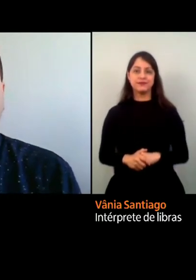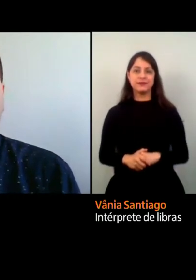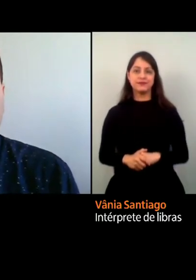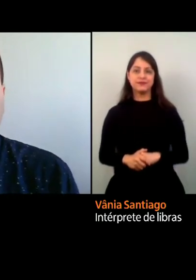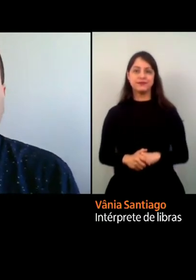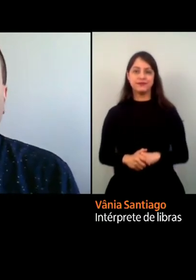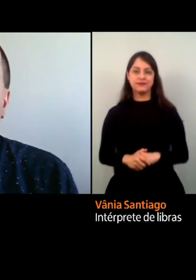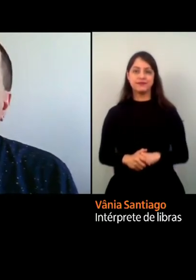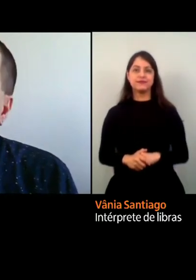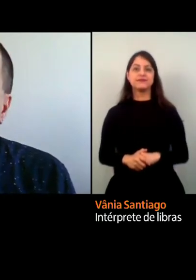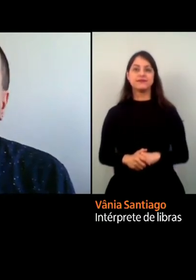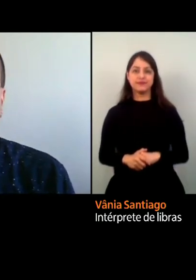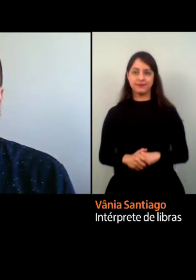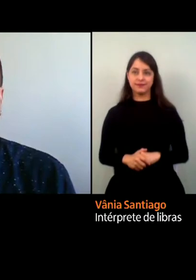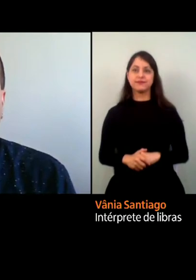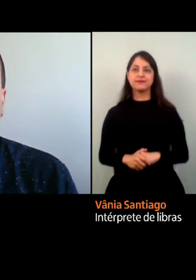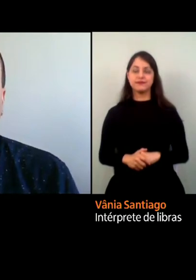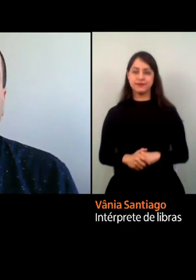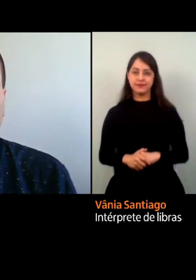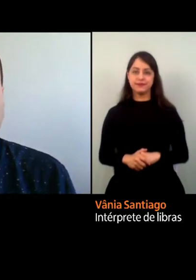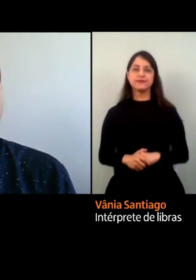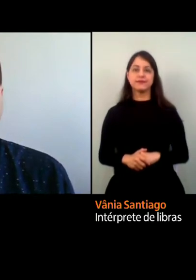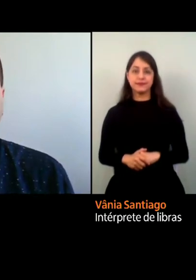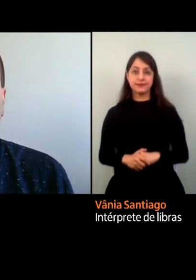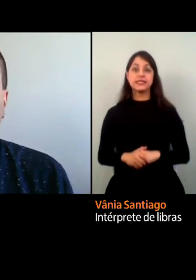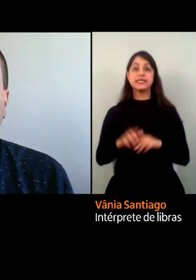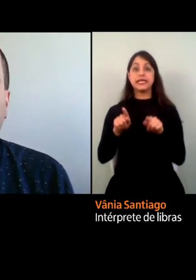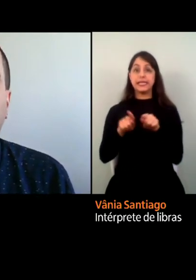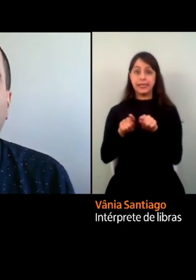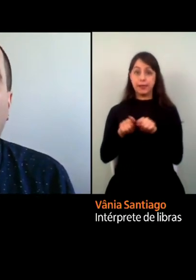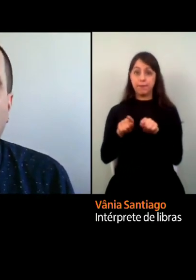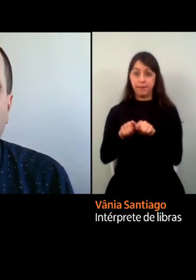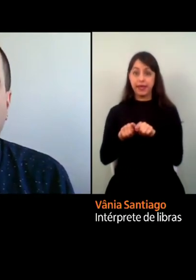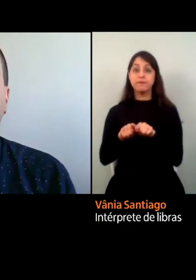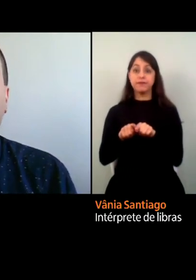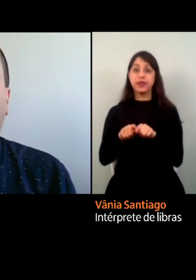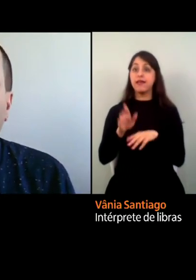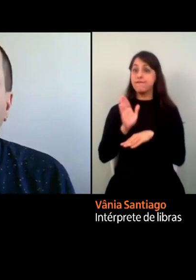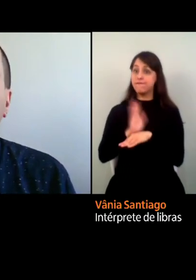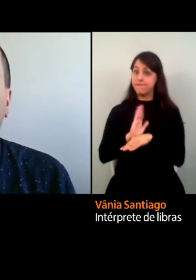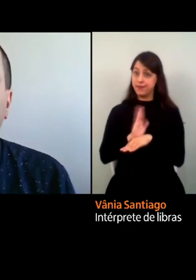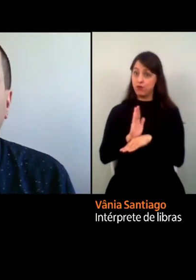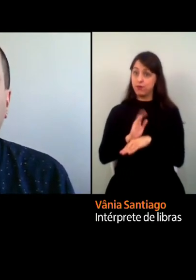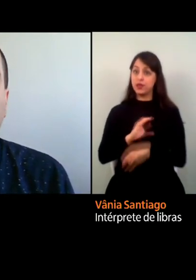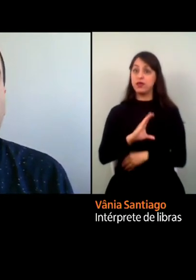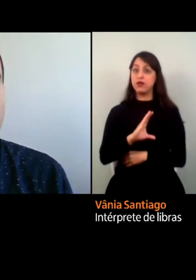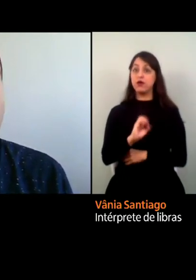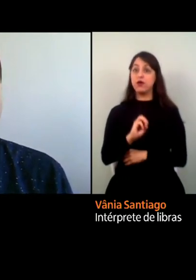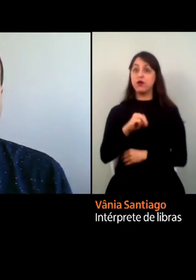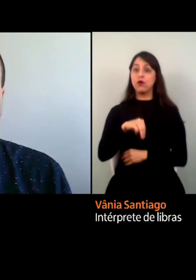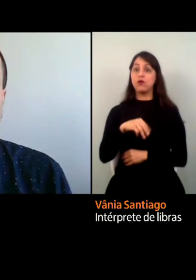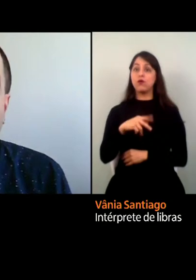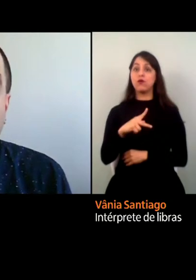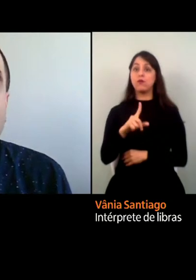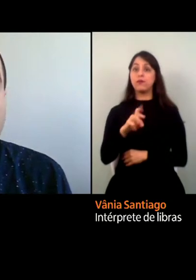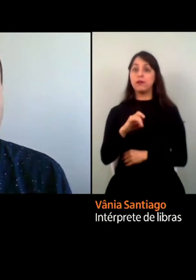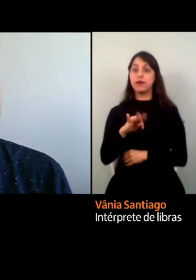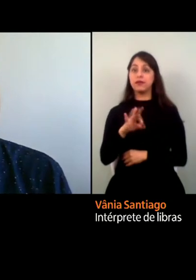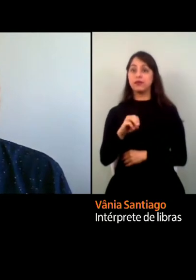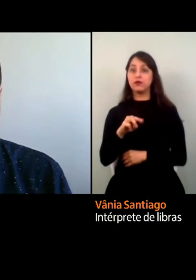Se, no filme Complemento Nacional, de 1978, Arlindo Machado promove